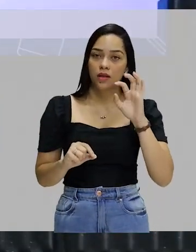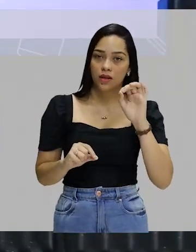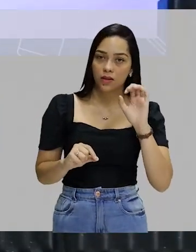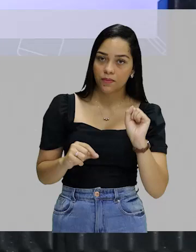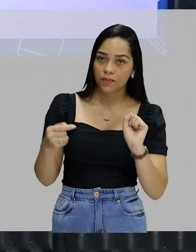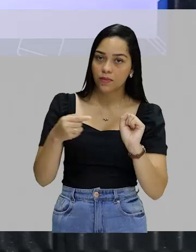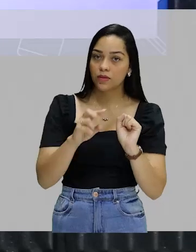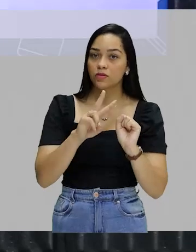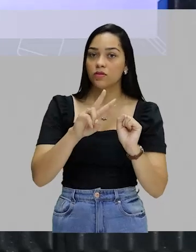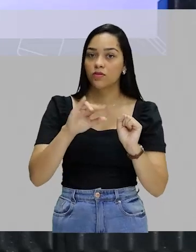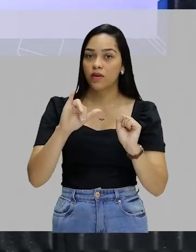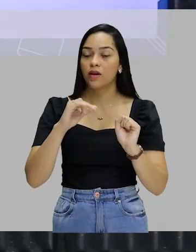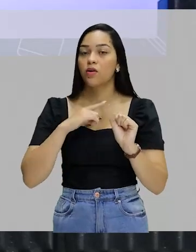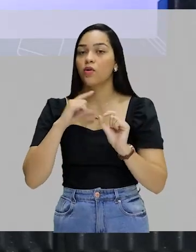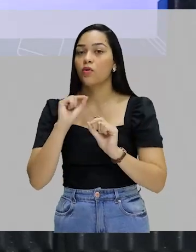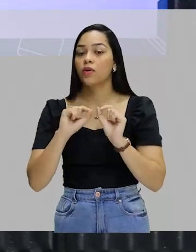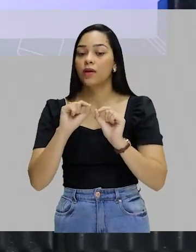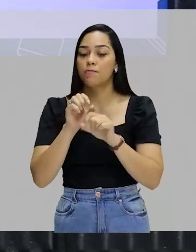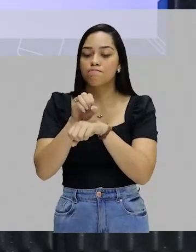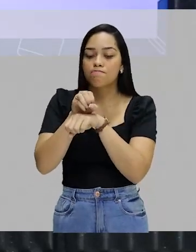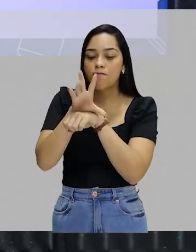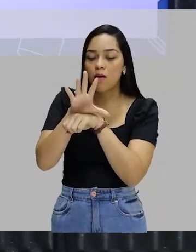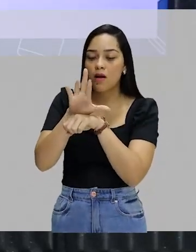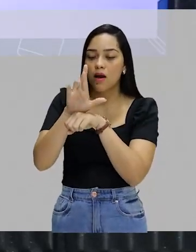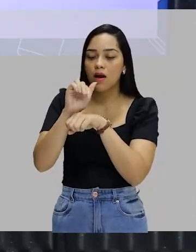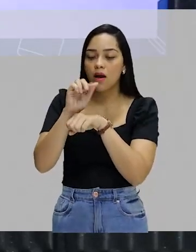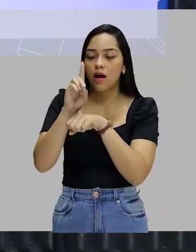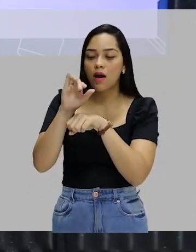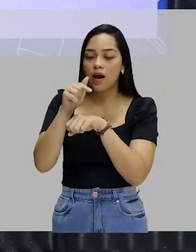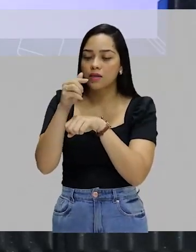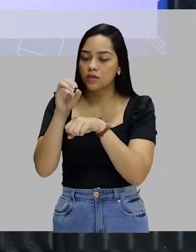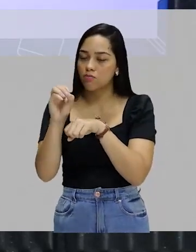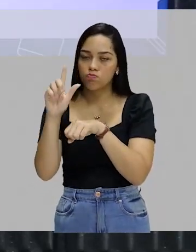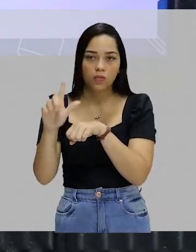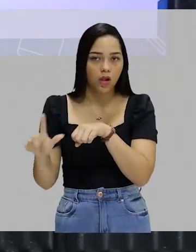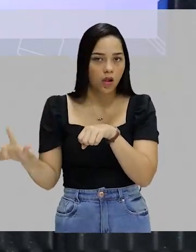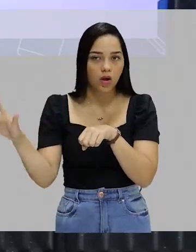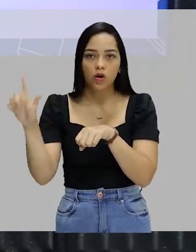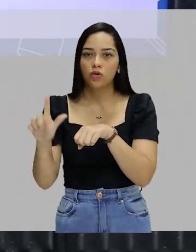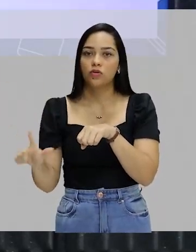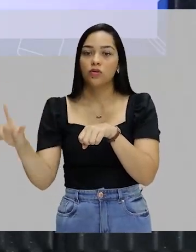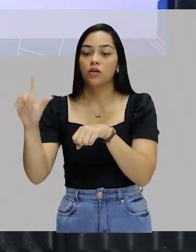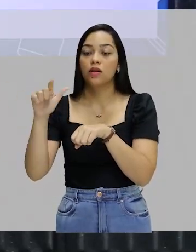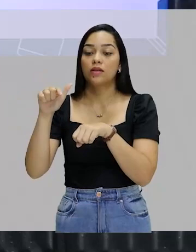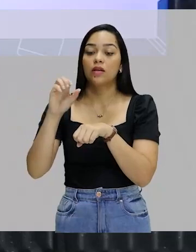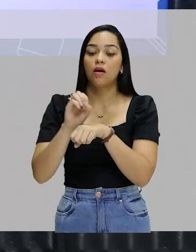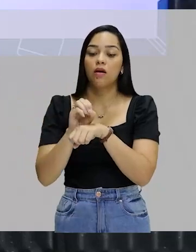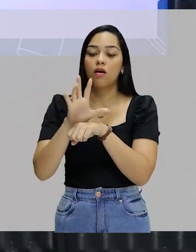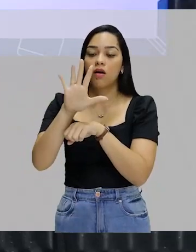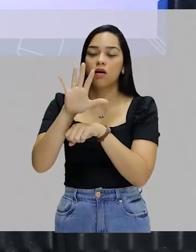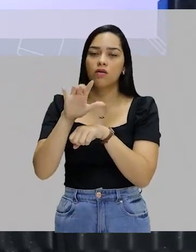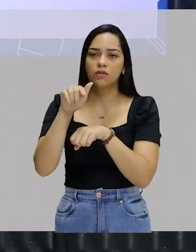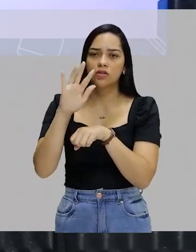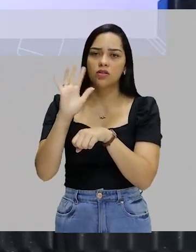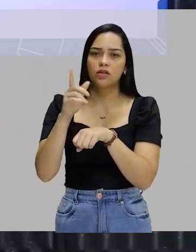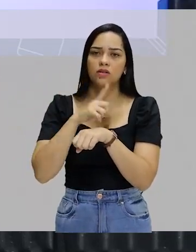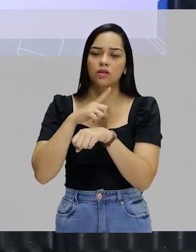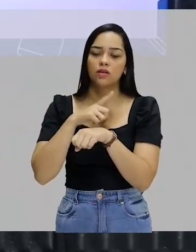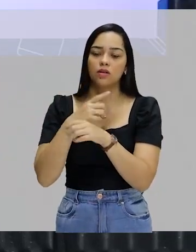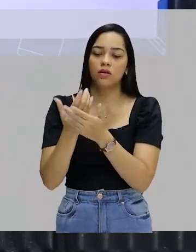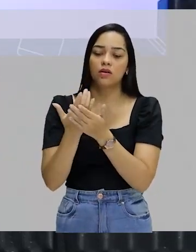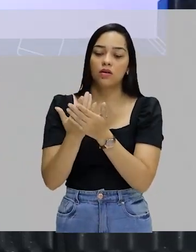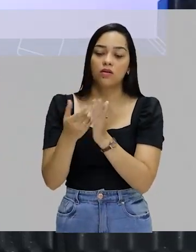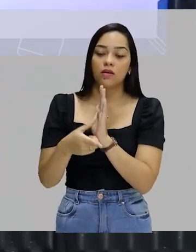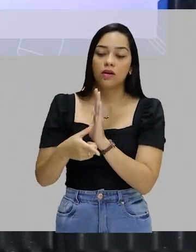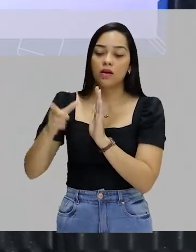radioativos, eles vão emitir radiação, beleza? É lógico. Essa radiação, né, você já viu em aulas anteriores,